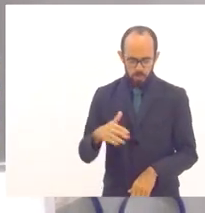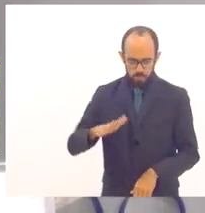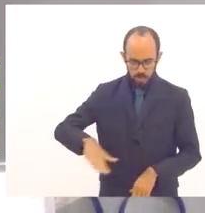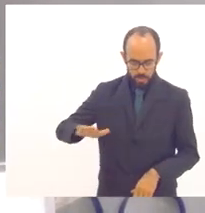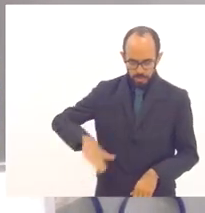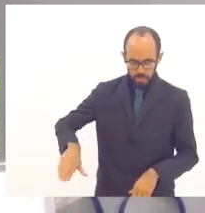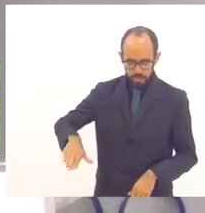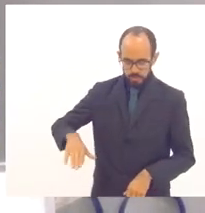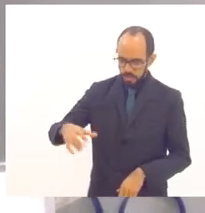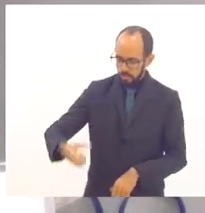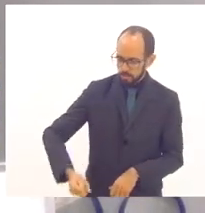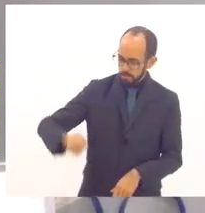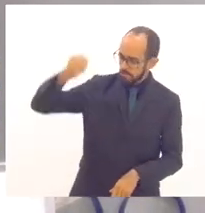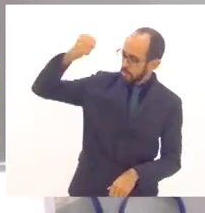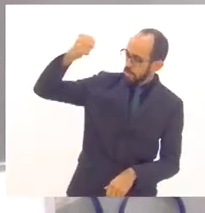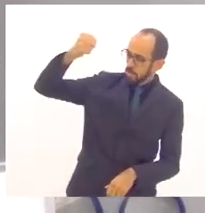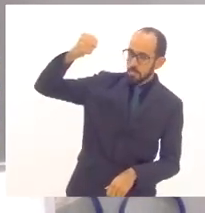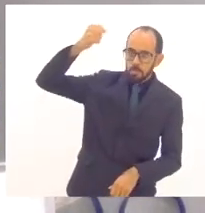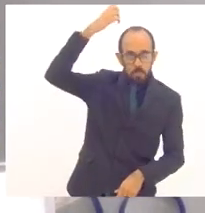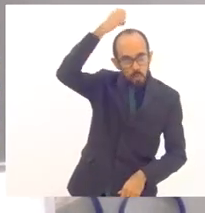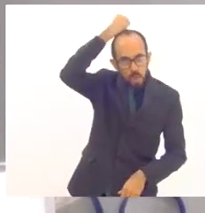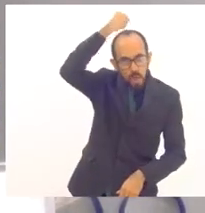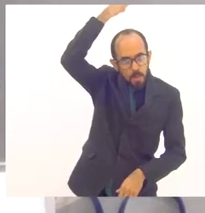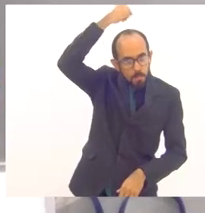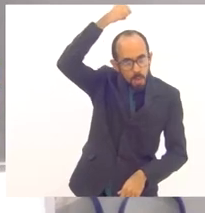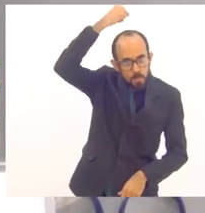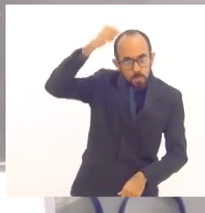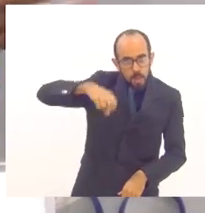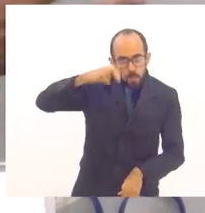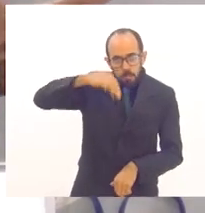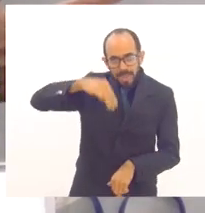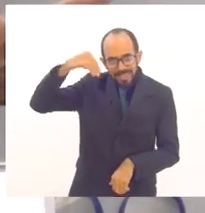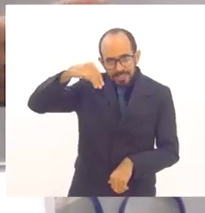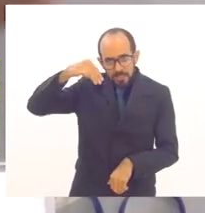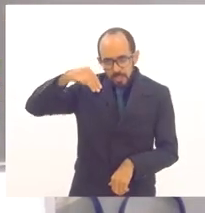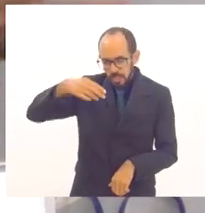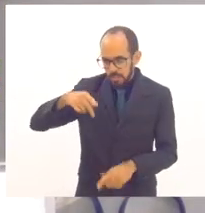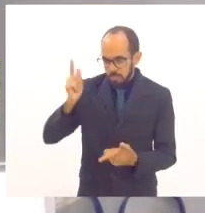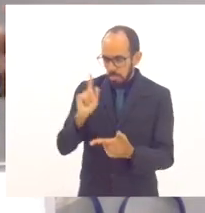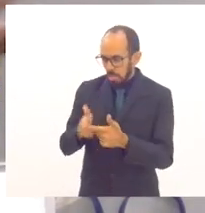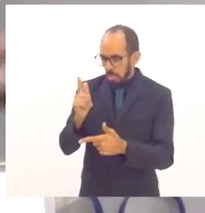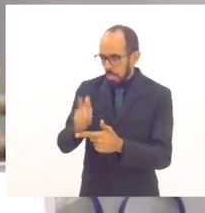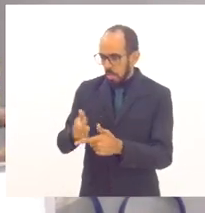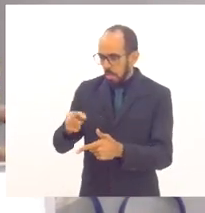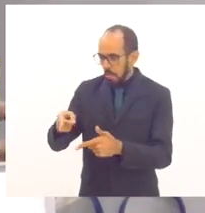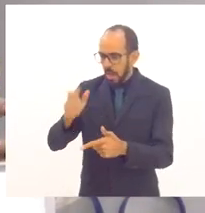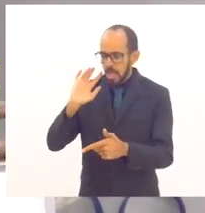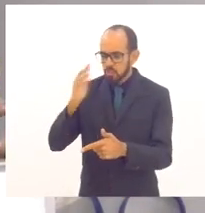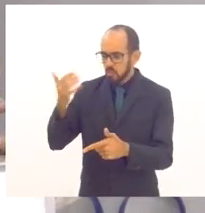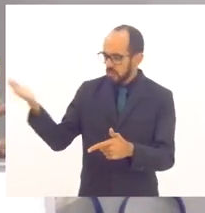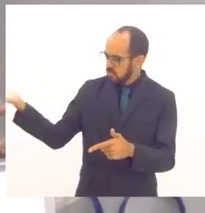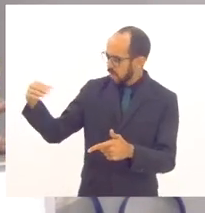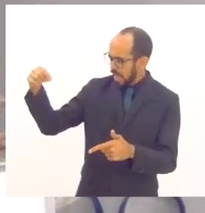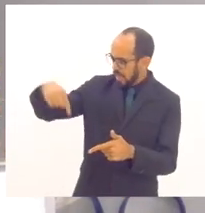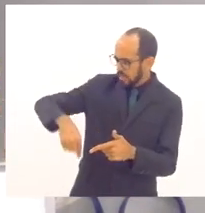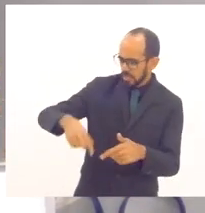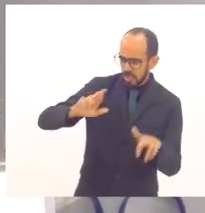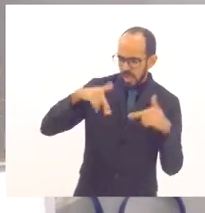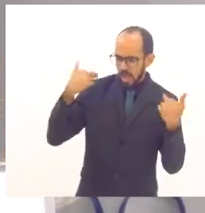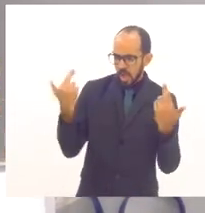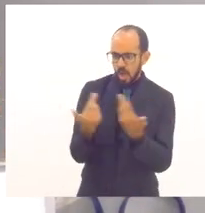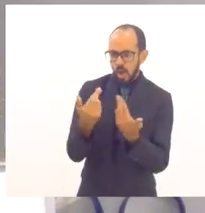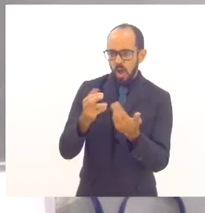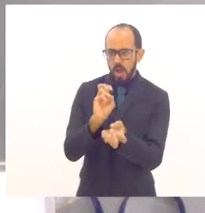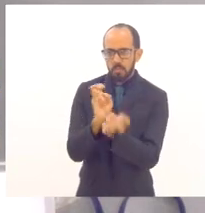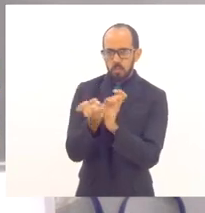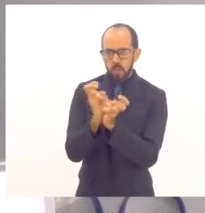é agarrada pelo cabelo por um mestre de capoeira que chama ela para resolver na roda, já que ela